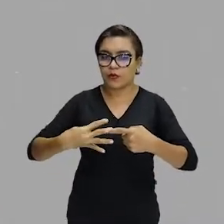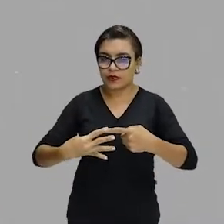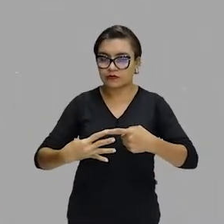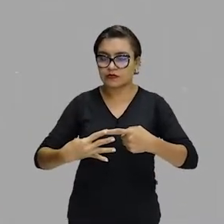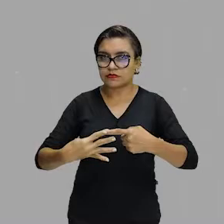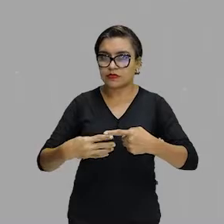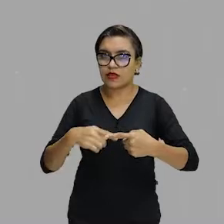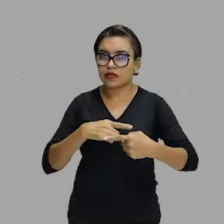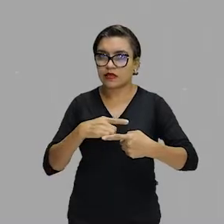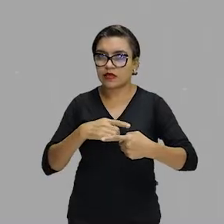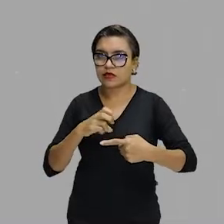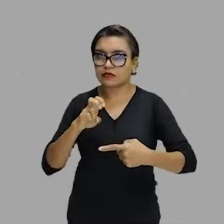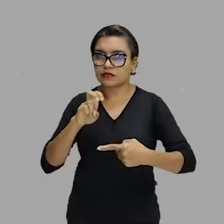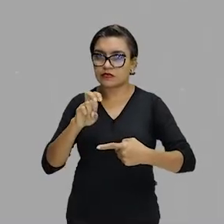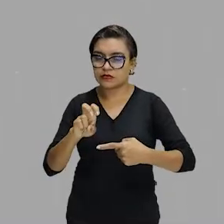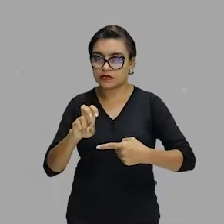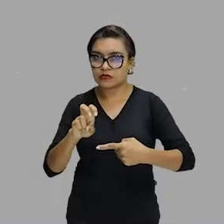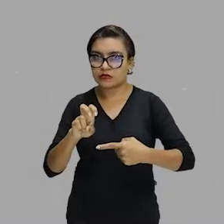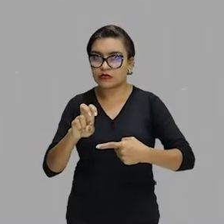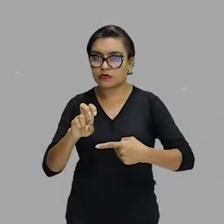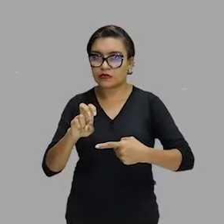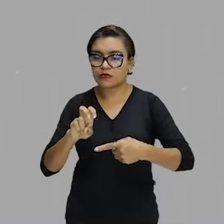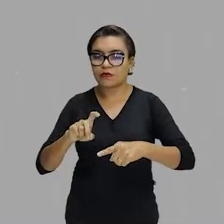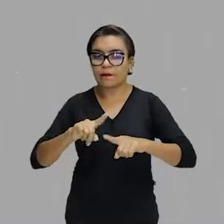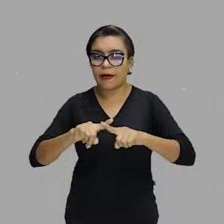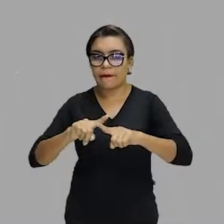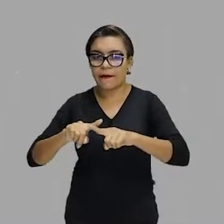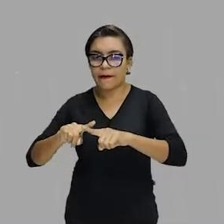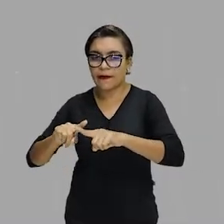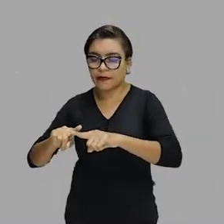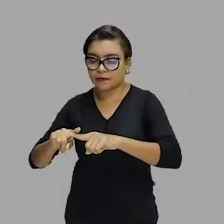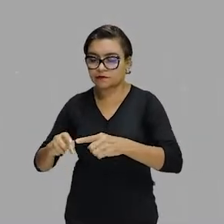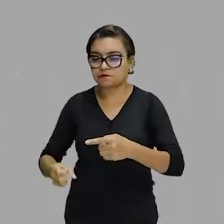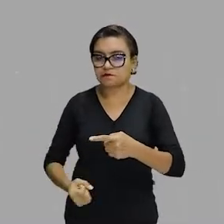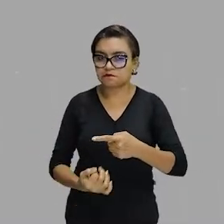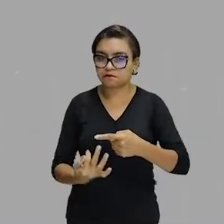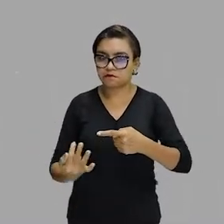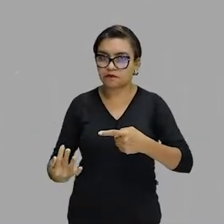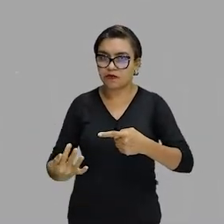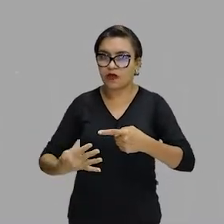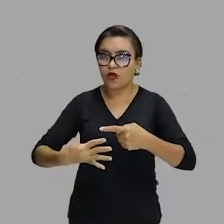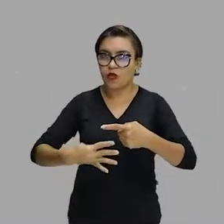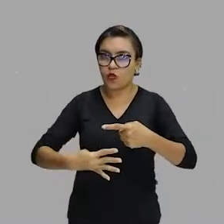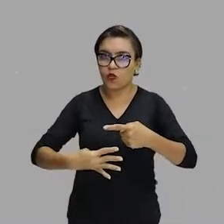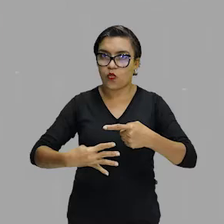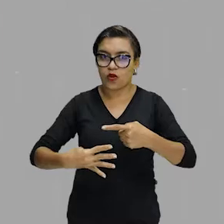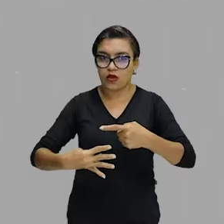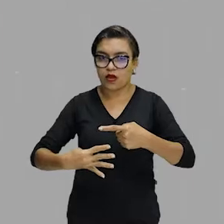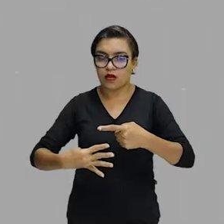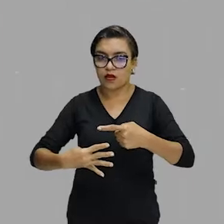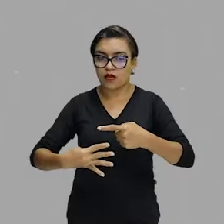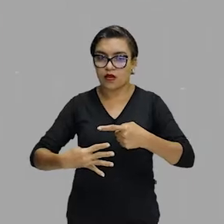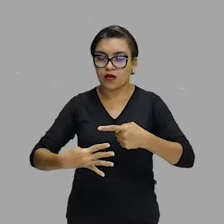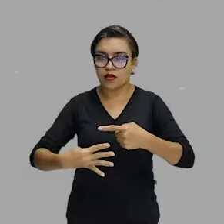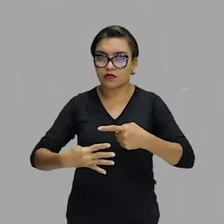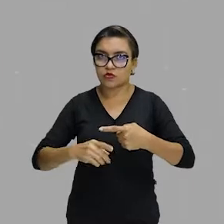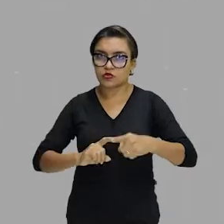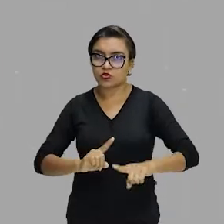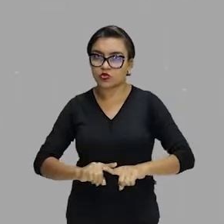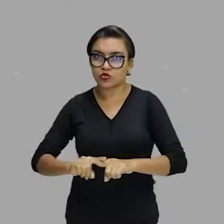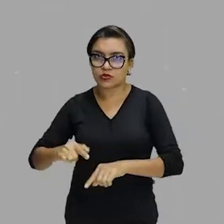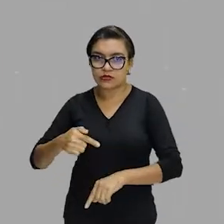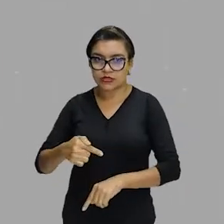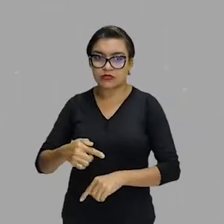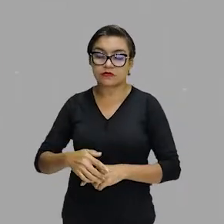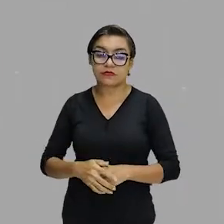tenho 5 fatores iguais a 7 no numerador e 4 fatores igual a 7 no denominador. Se nós usarmos a